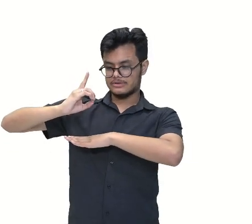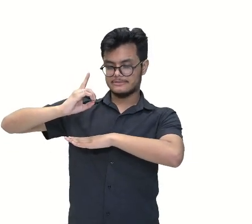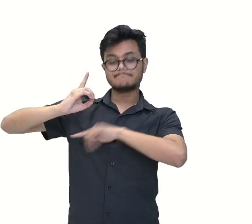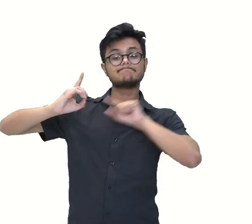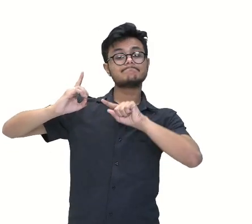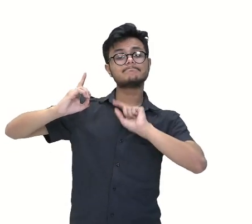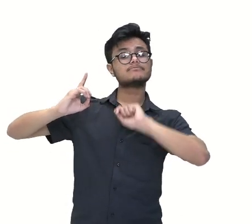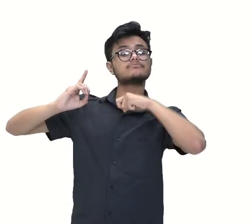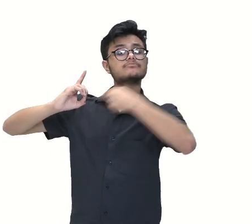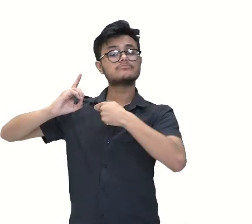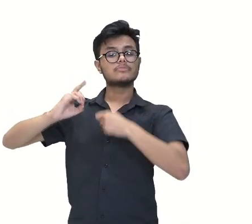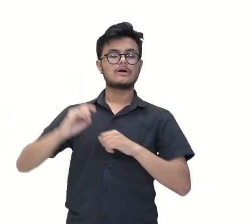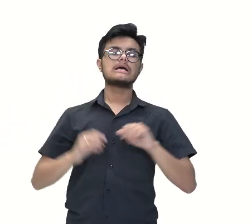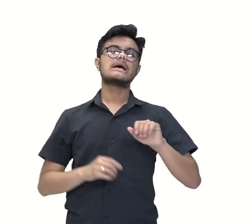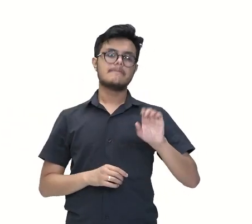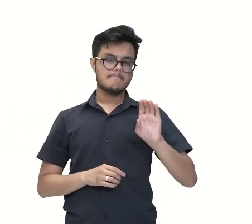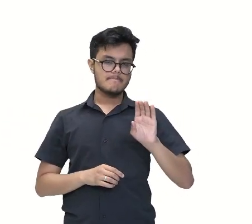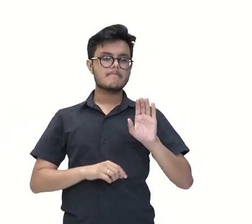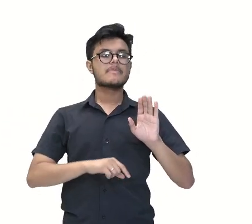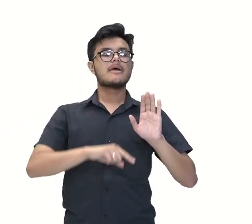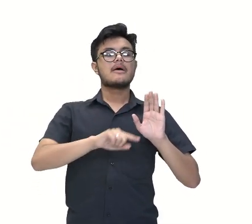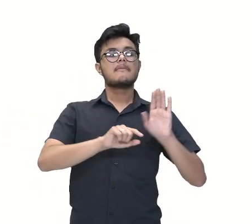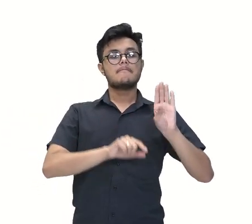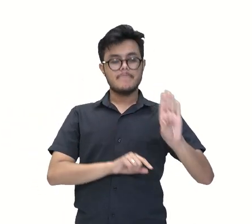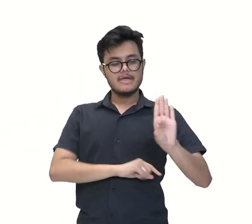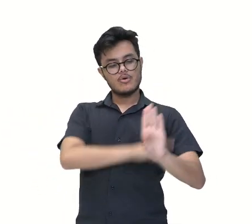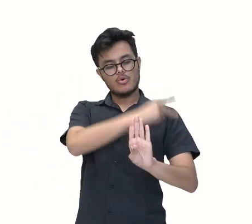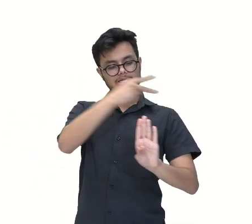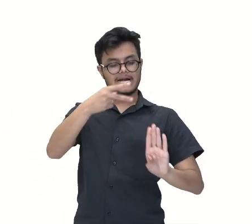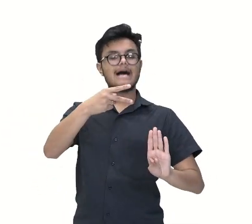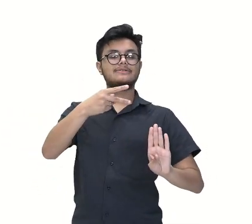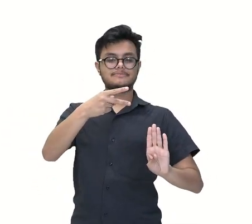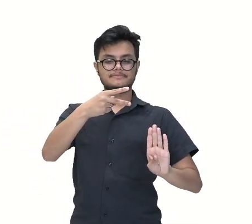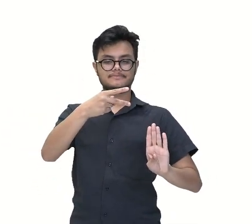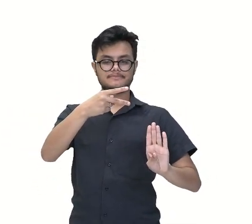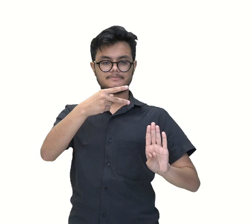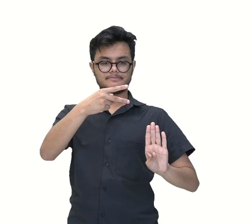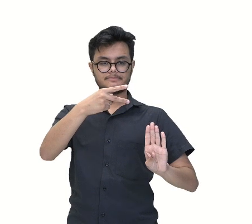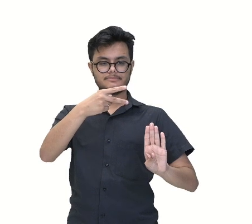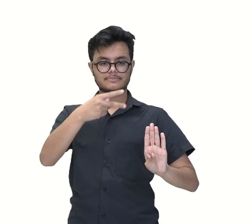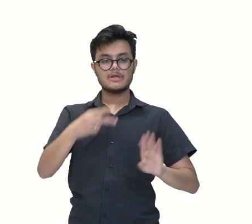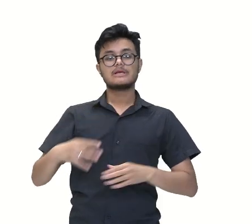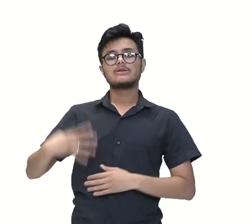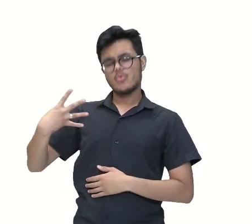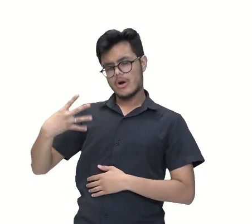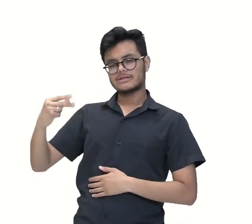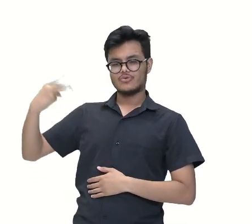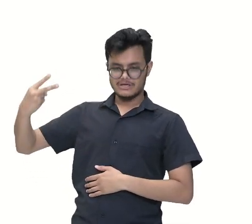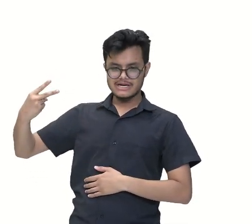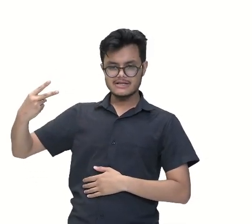igual b ao quadrado. Então, 4 ao quadrado, né?